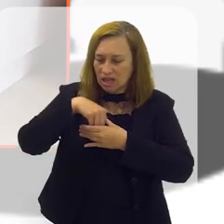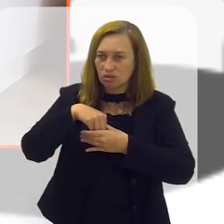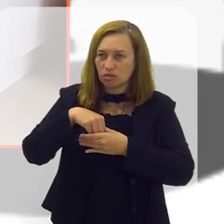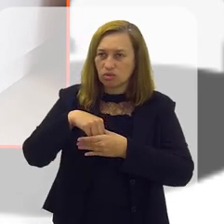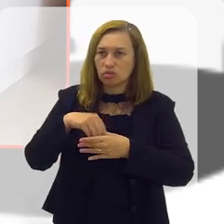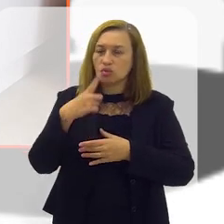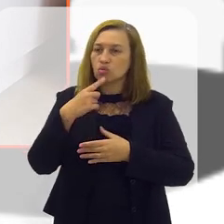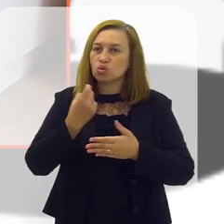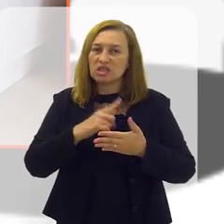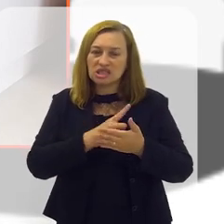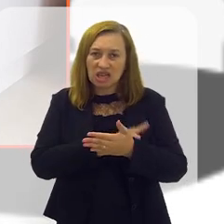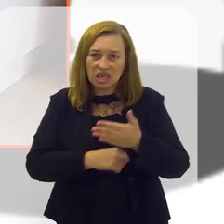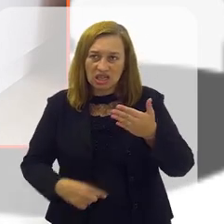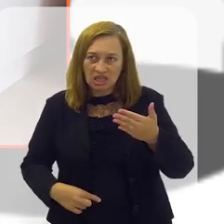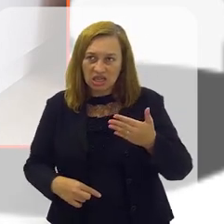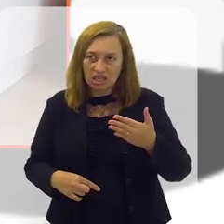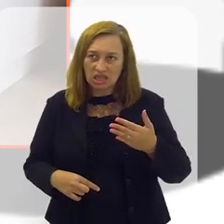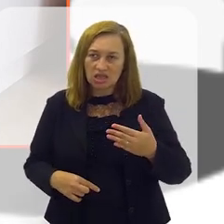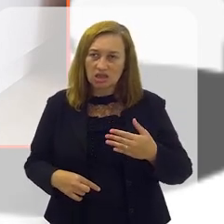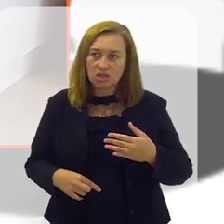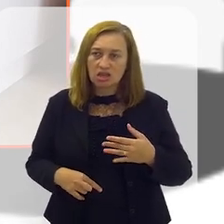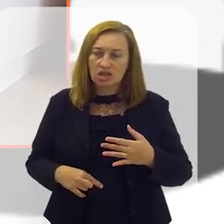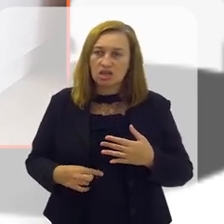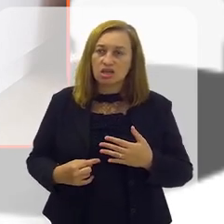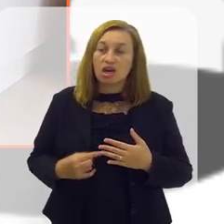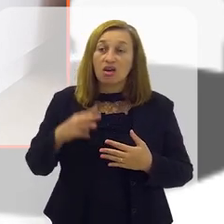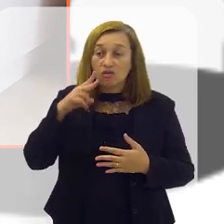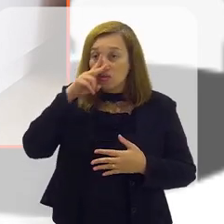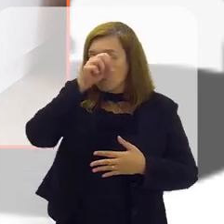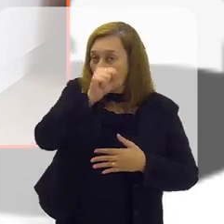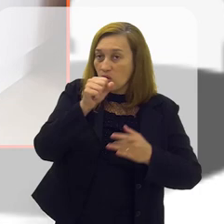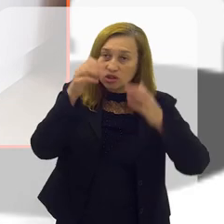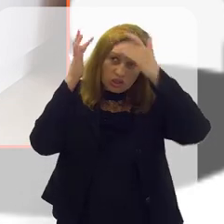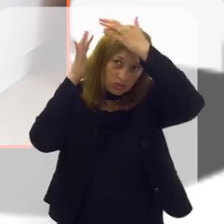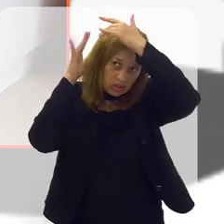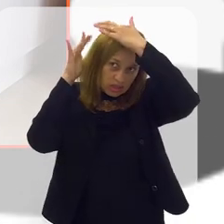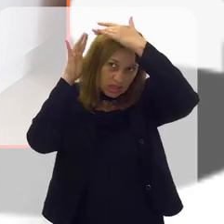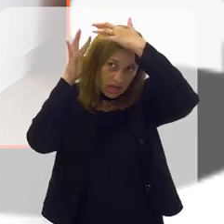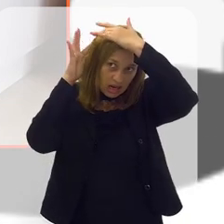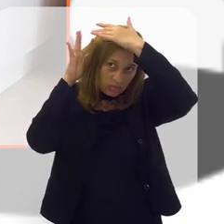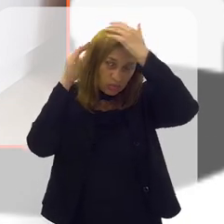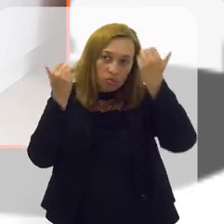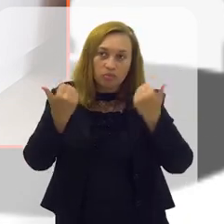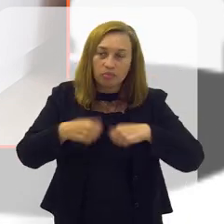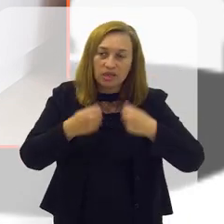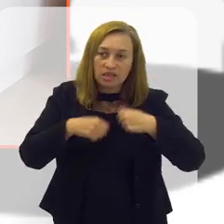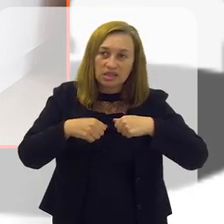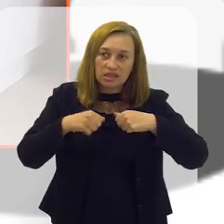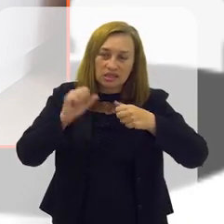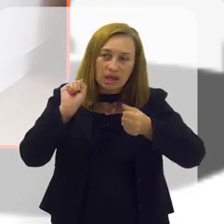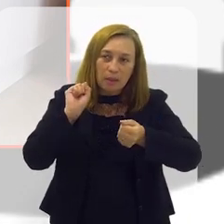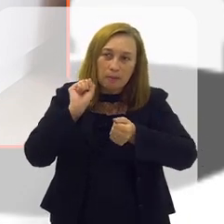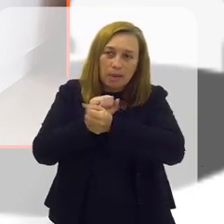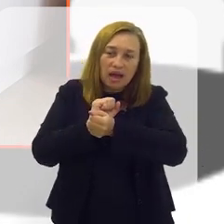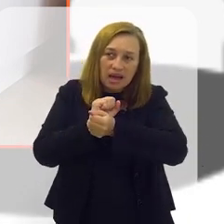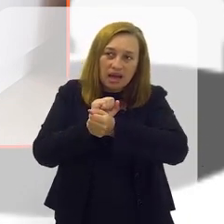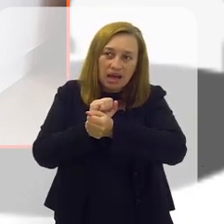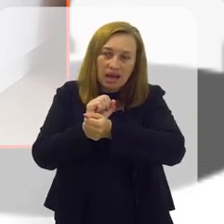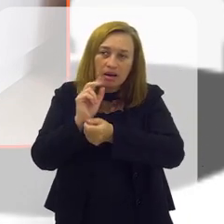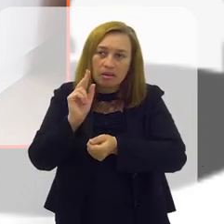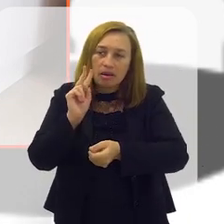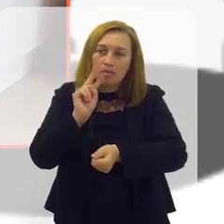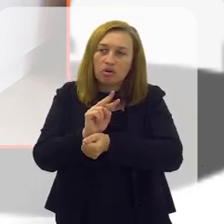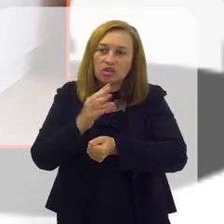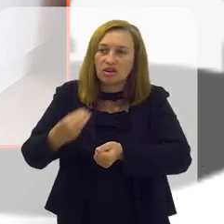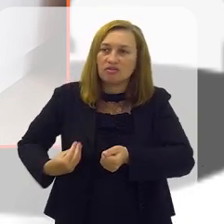tão alto que o cérebro, ele precisa, vamos dizer, desligar para proteger a